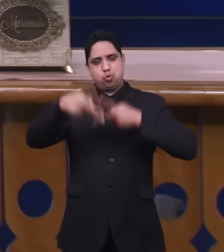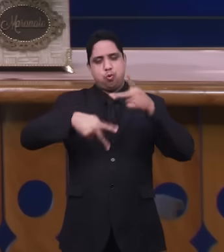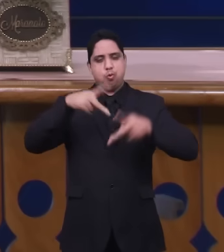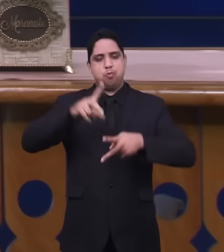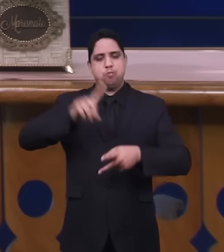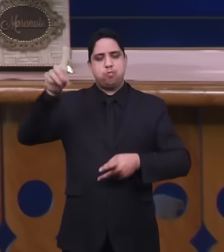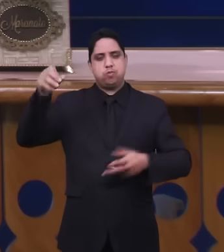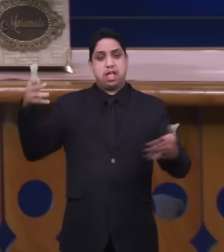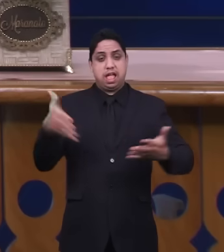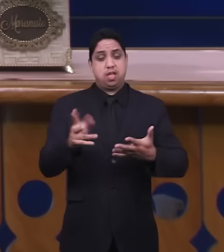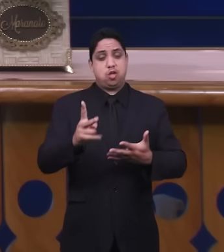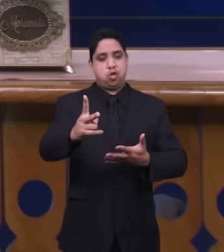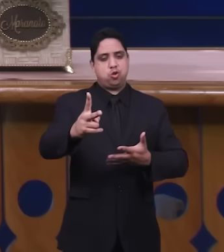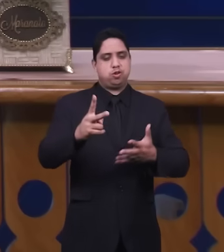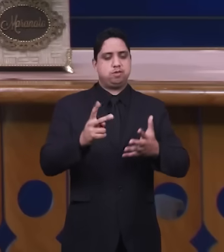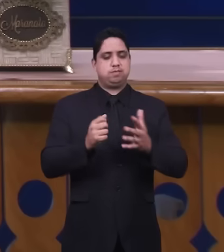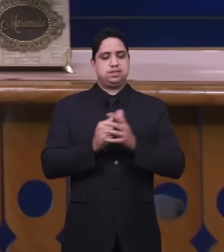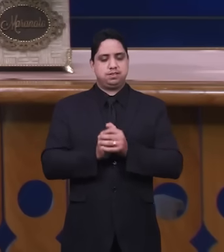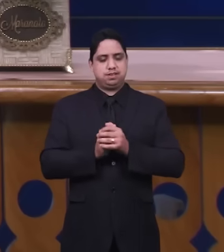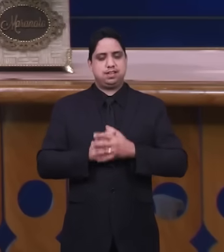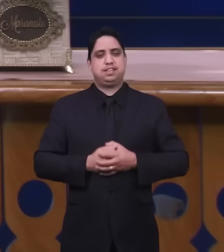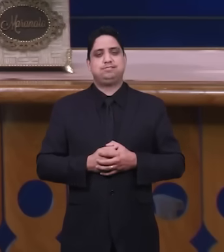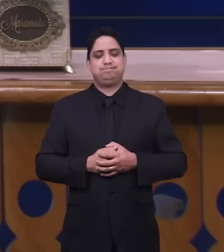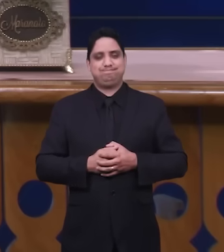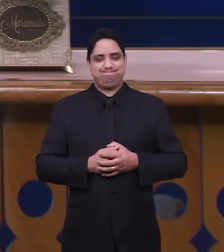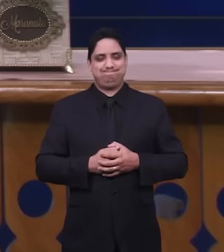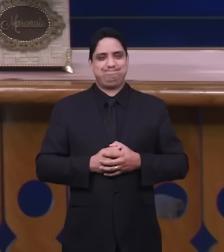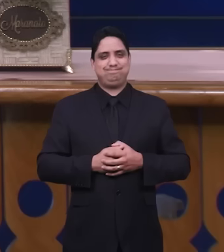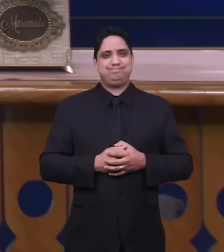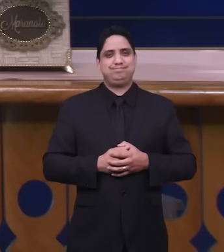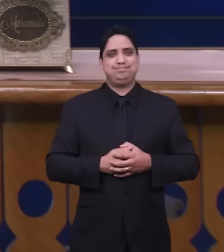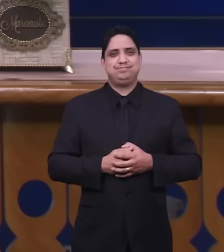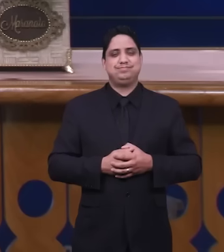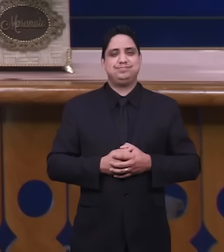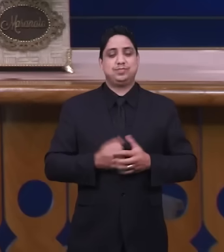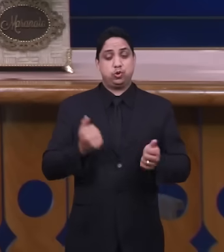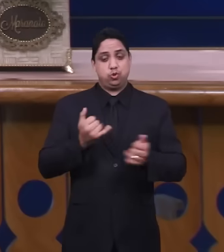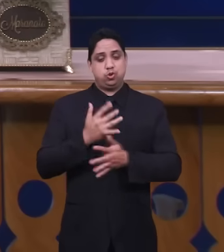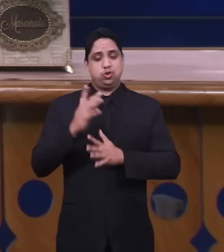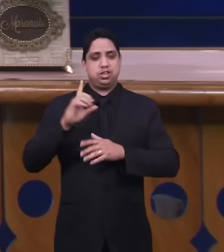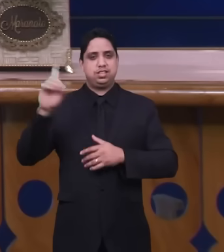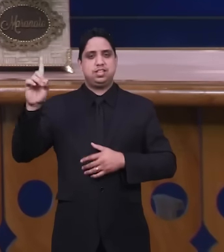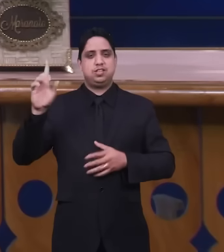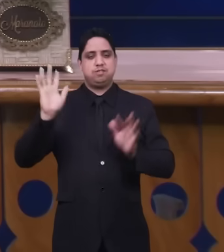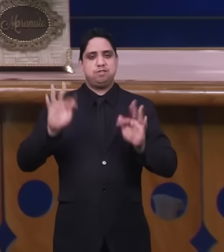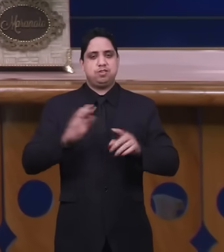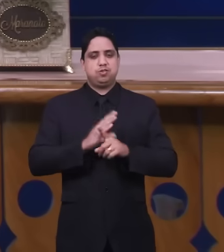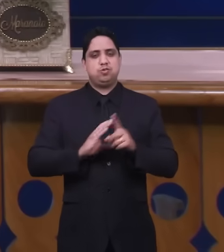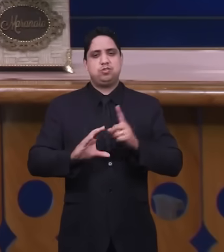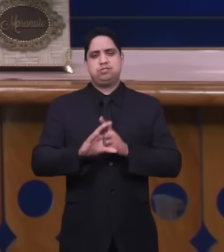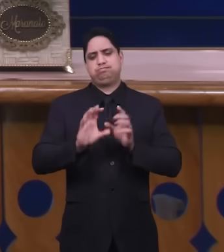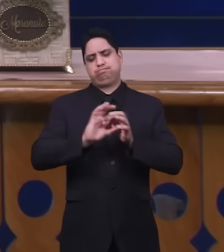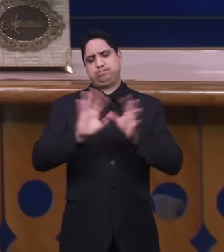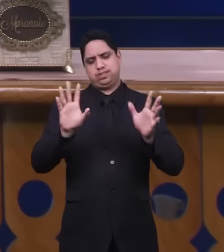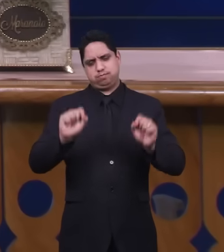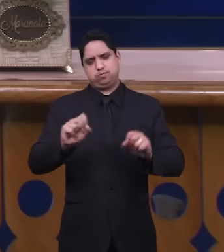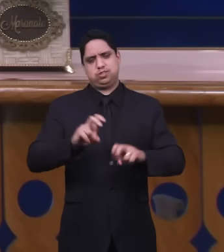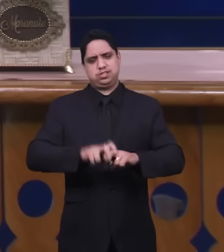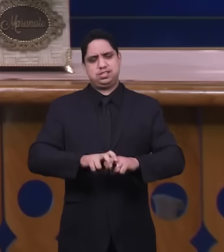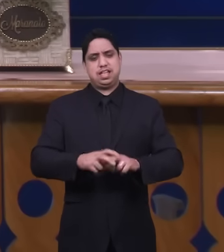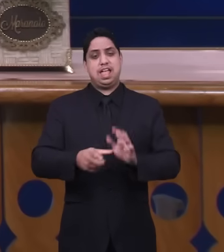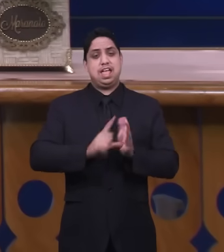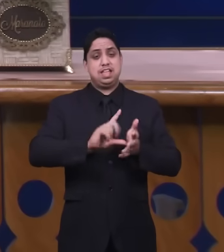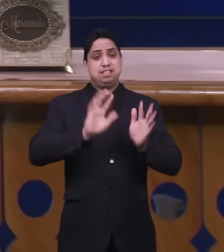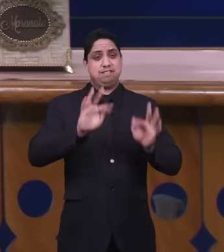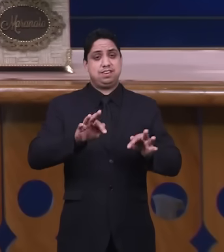sobre vós e sobre todo o povo de Deus, desde agora e para sempre. Amém. Amém. Glória a Deus. Terminado o nosso culto, estejam à vontade.